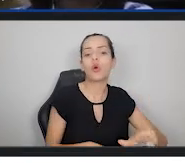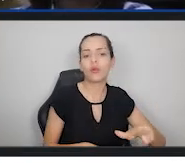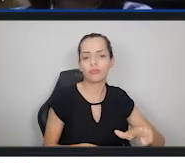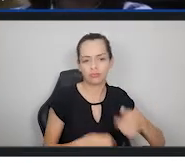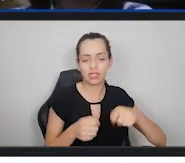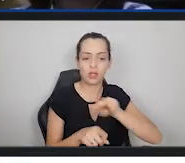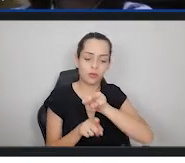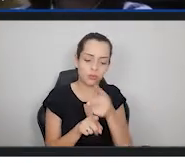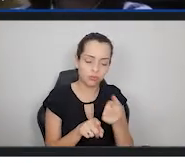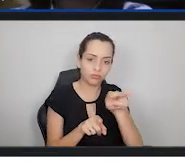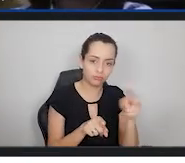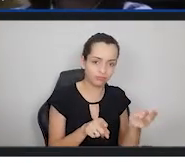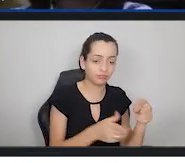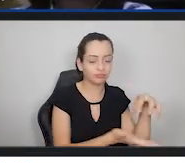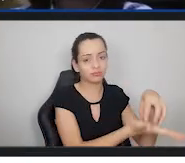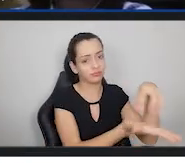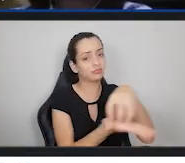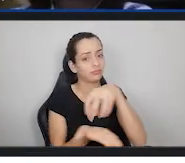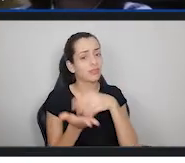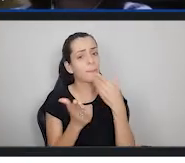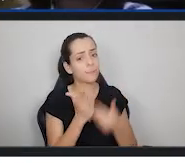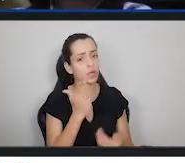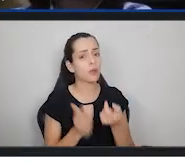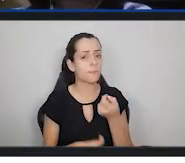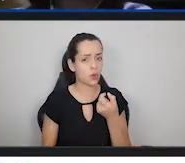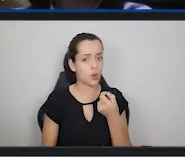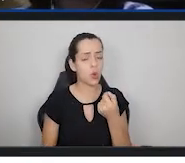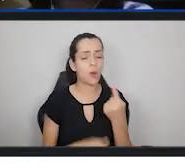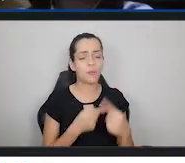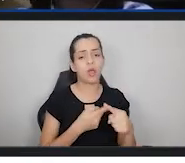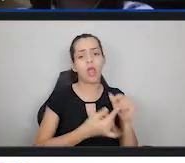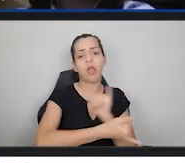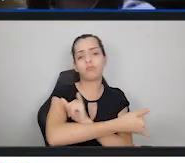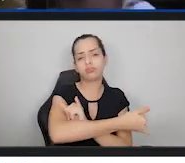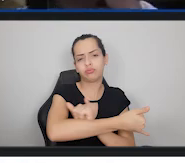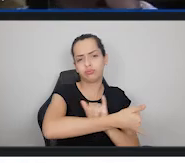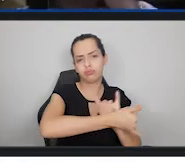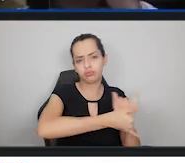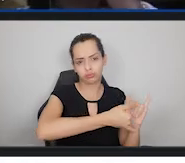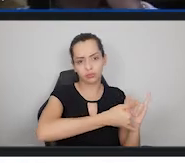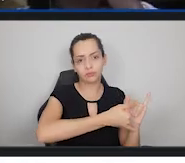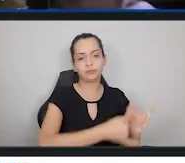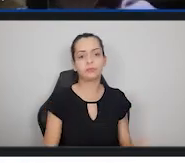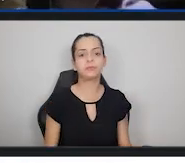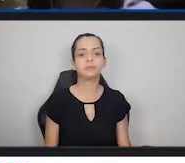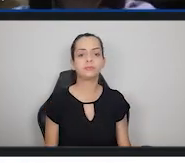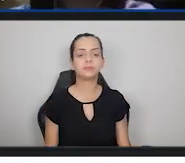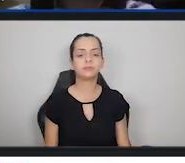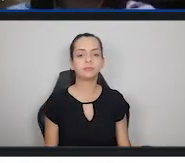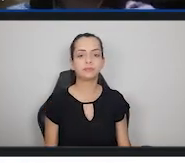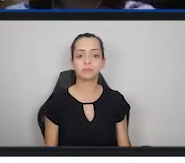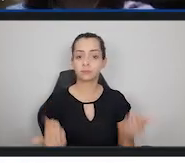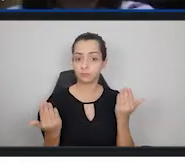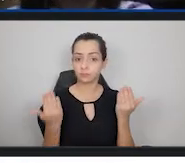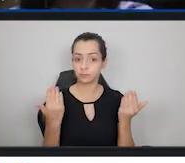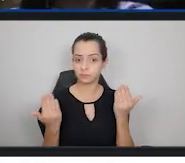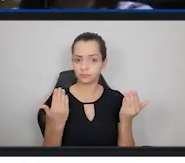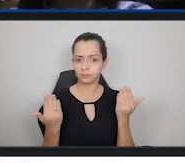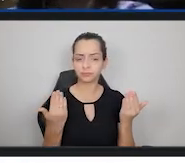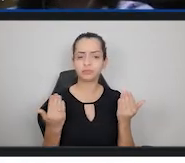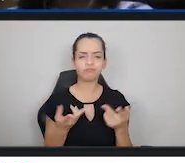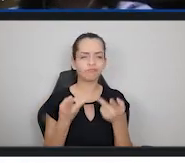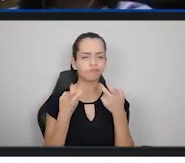compensação eu perco nas subestações. Eu preciso de uma subestação retificadora e preciso de uma inversora lá na ponta do sistema